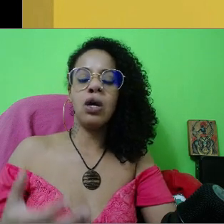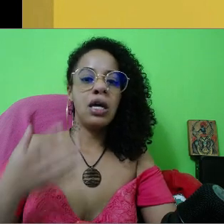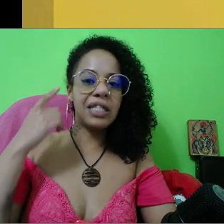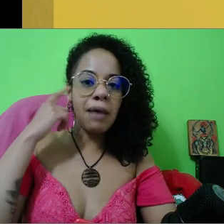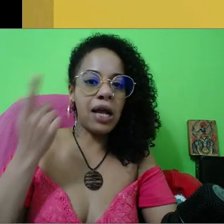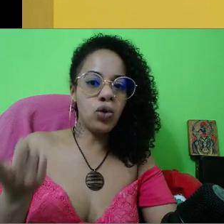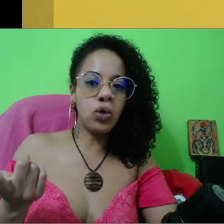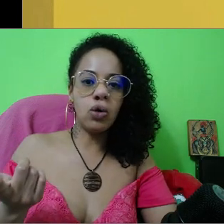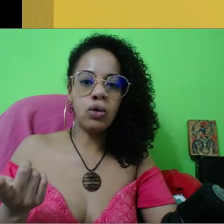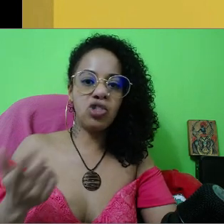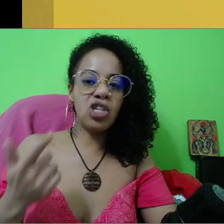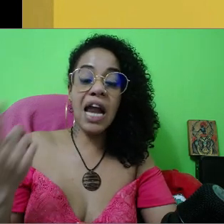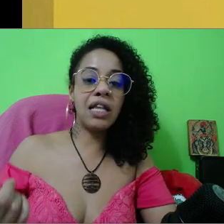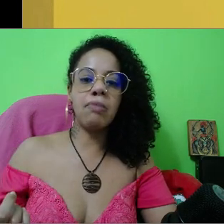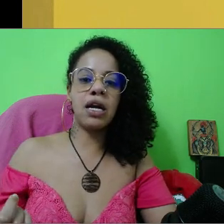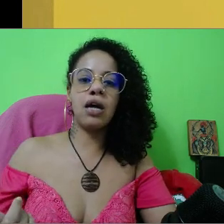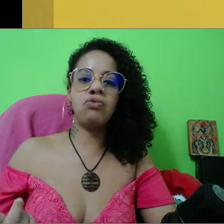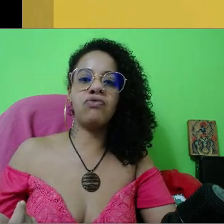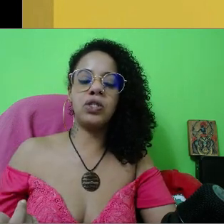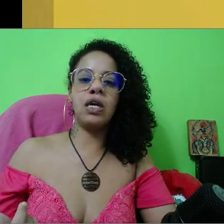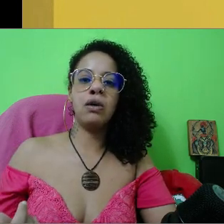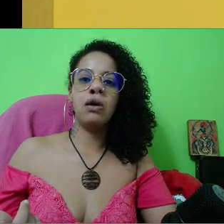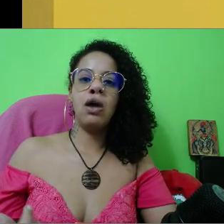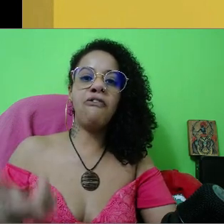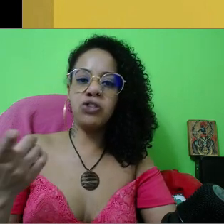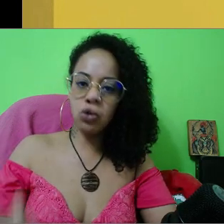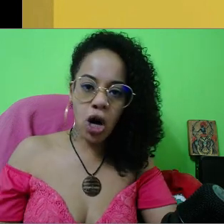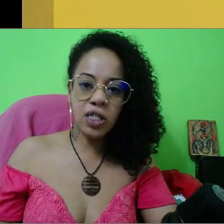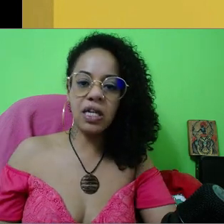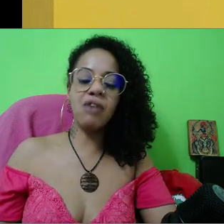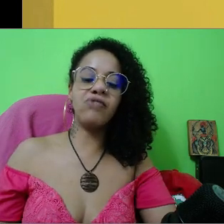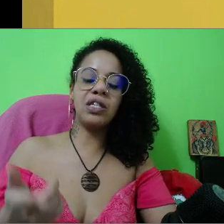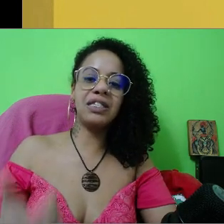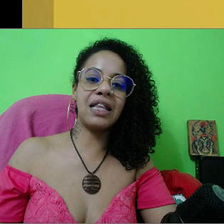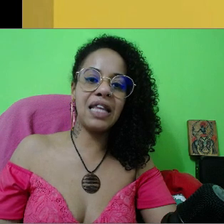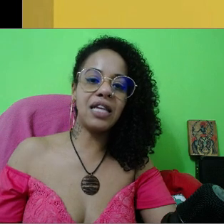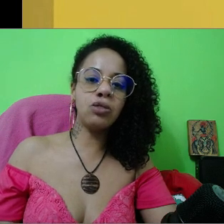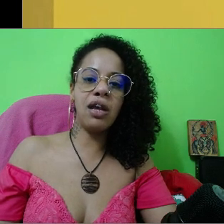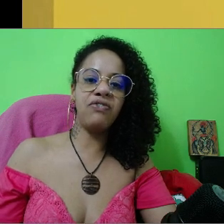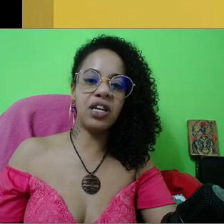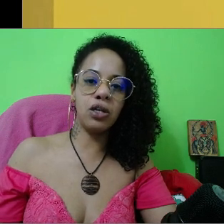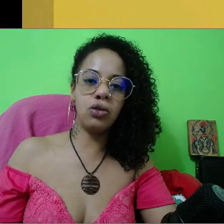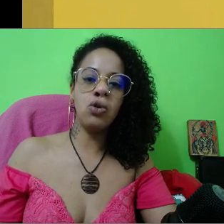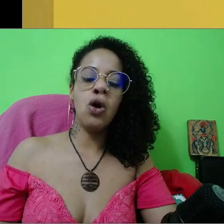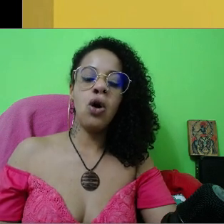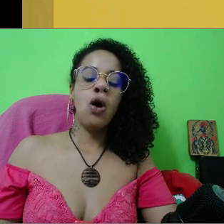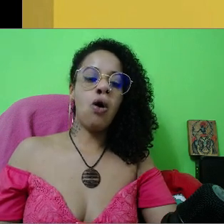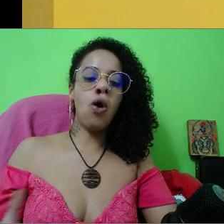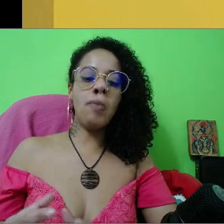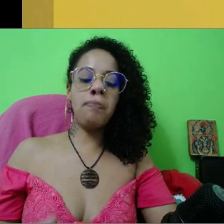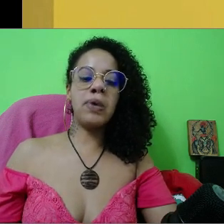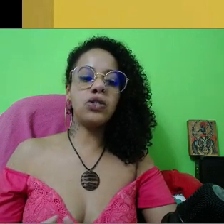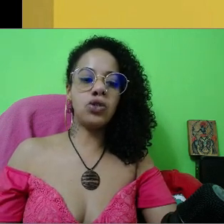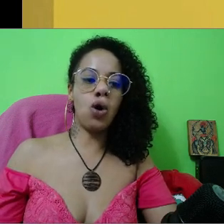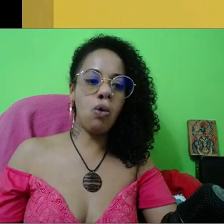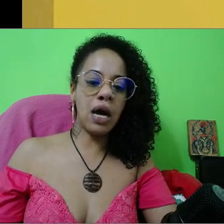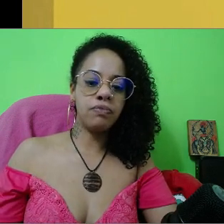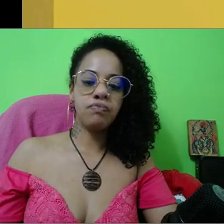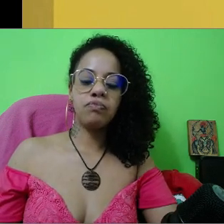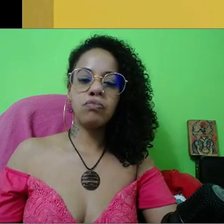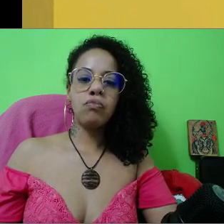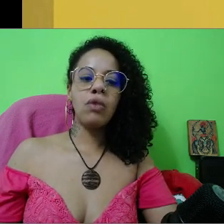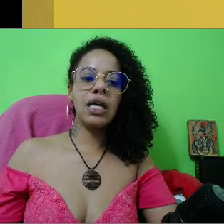marcado tá maluco não tinha nada marcado com você eu fiz o corte sim e você está ficando uma